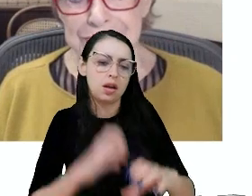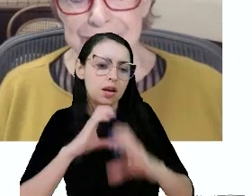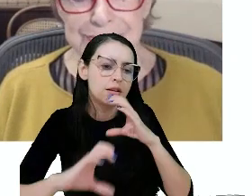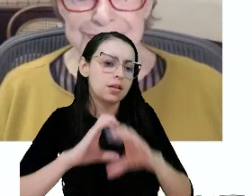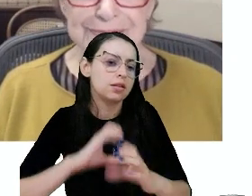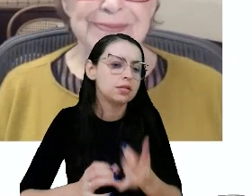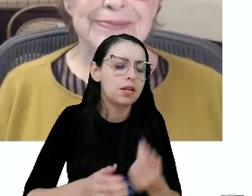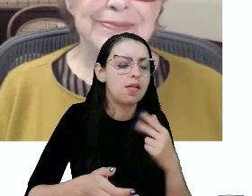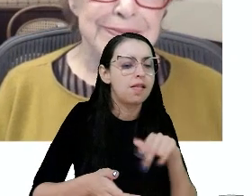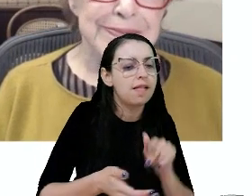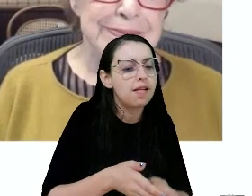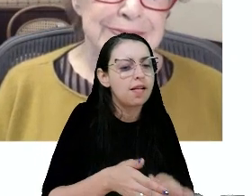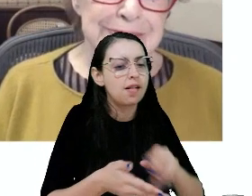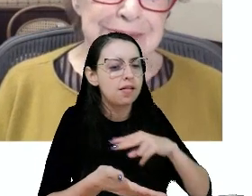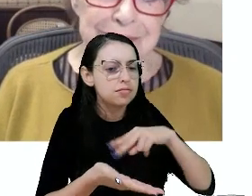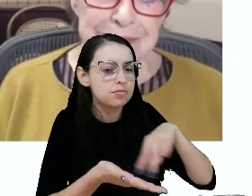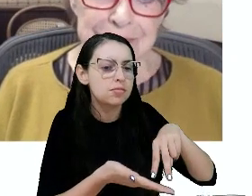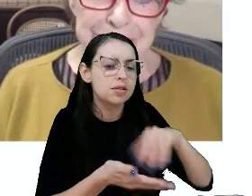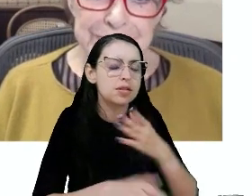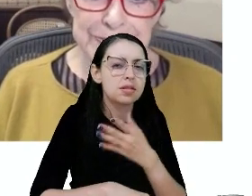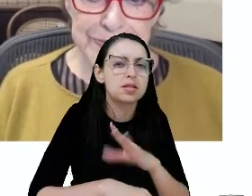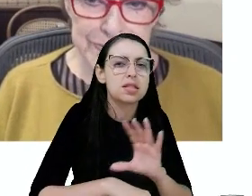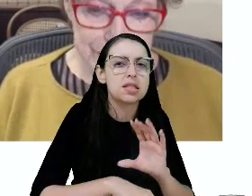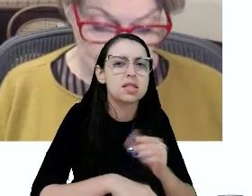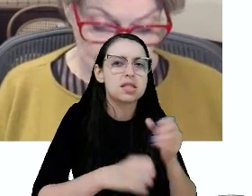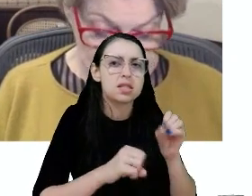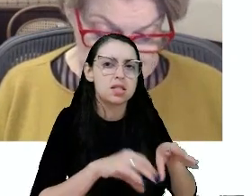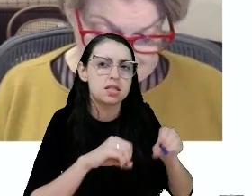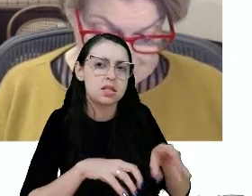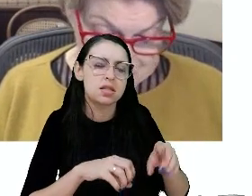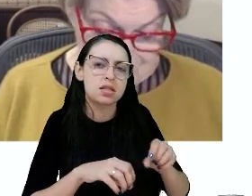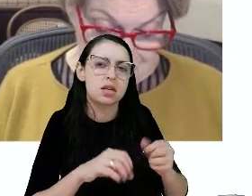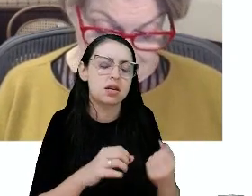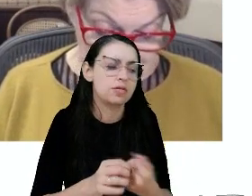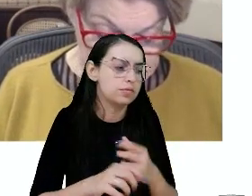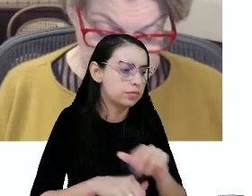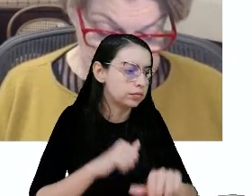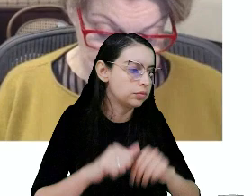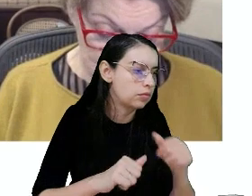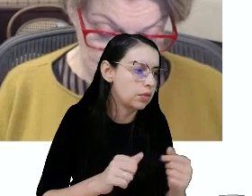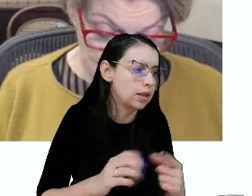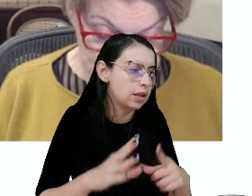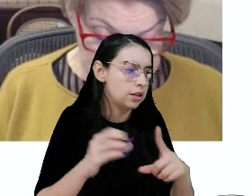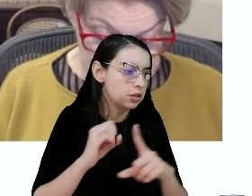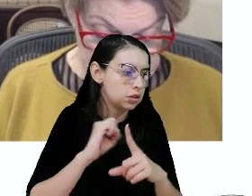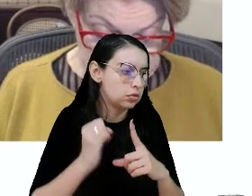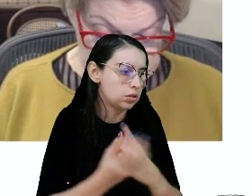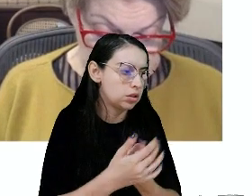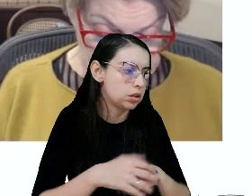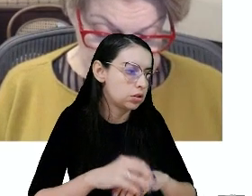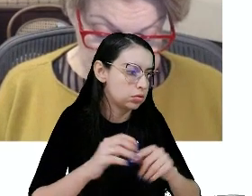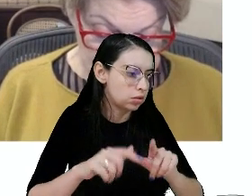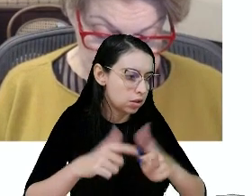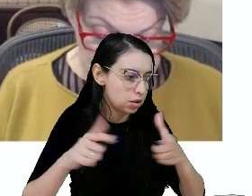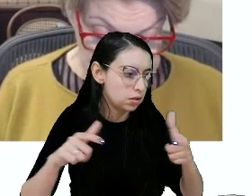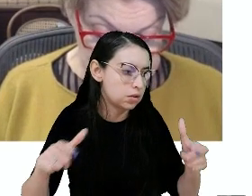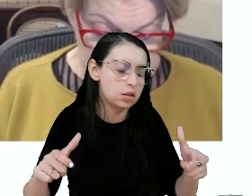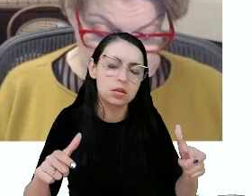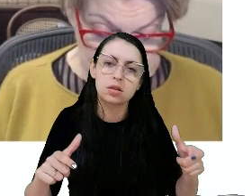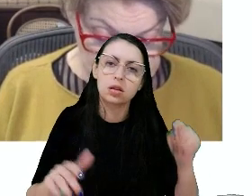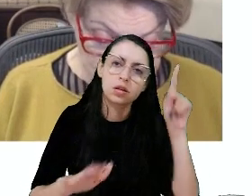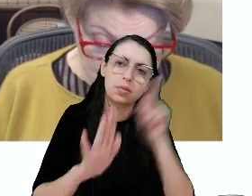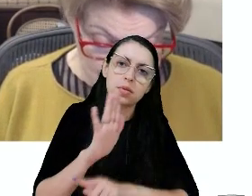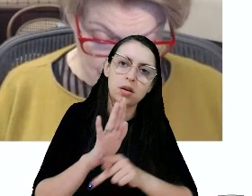a cantar rap, depois dar aula de skate, depois coordenando o polo de cultura e de esporte na comunidade, depois